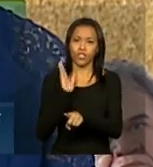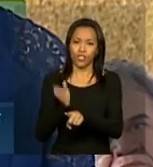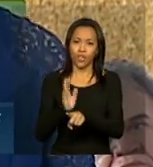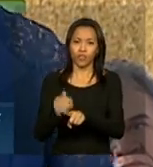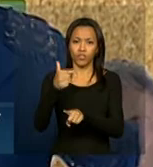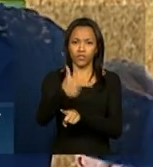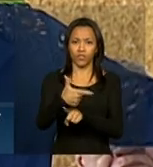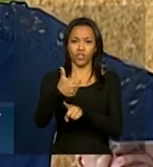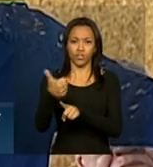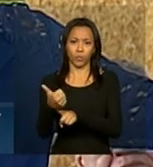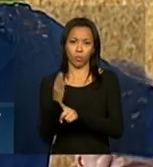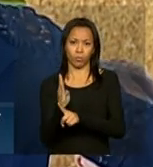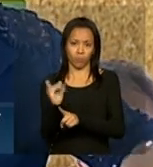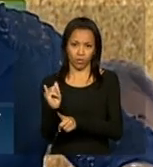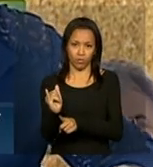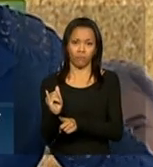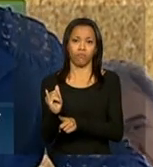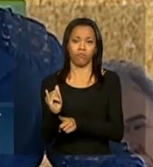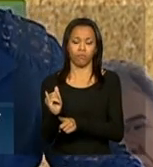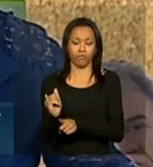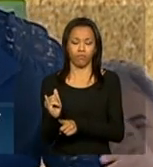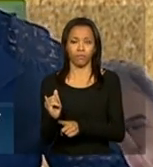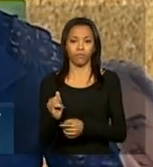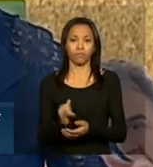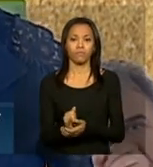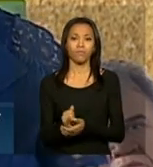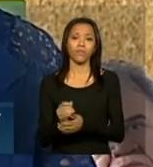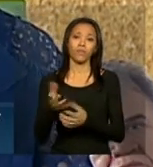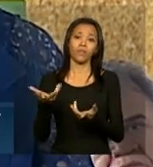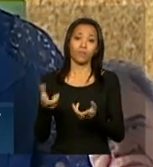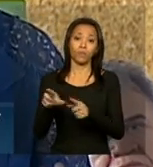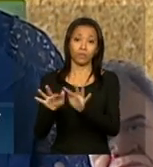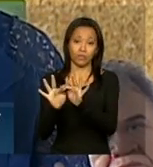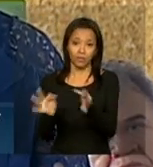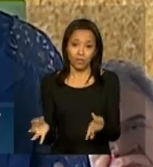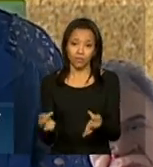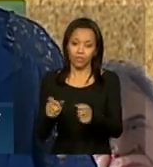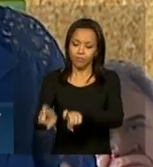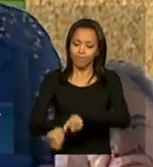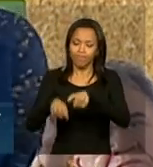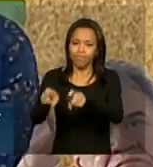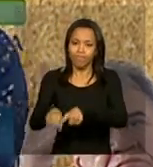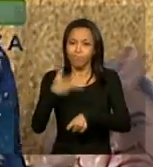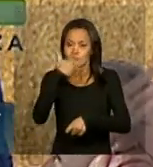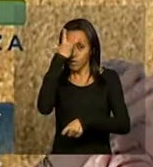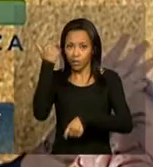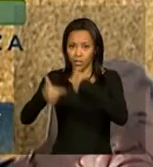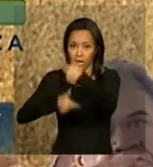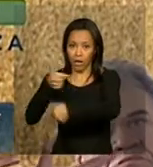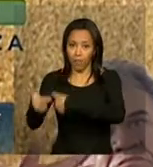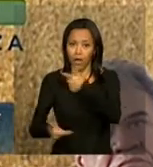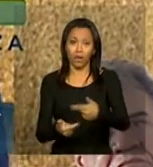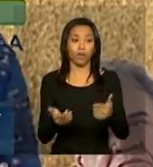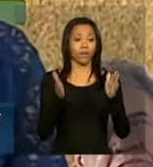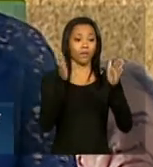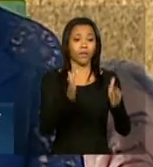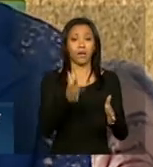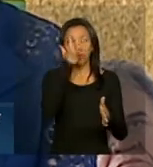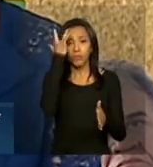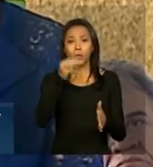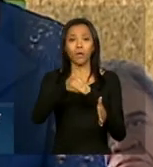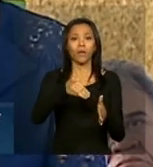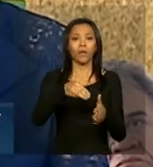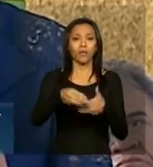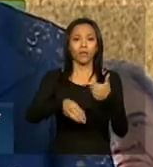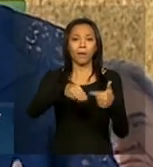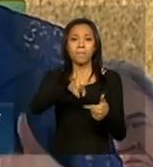21 bilhões, né, do pequeno produtor. E o médio não tinha programa.